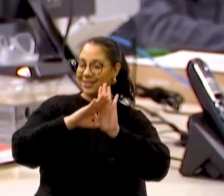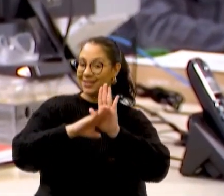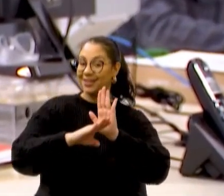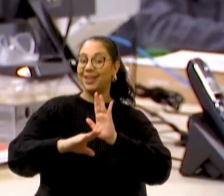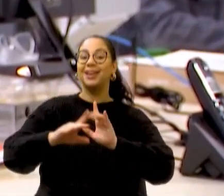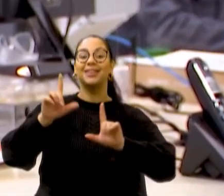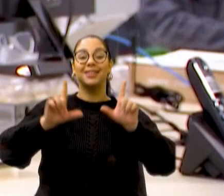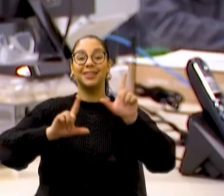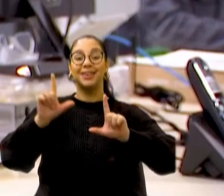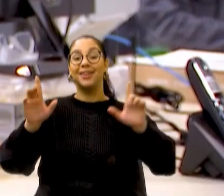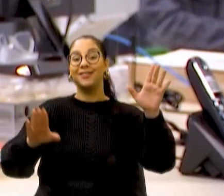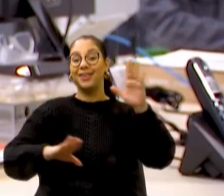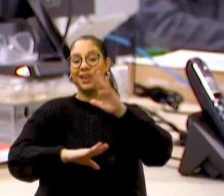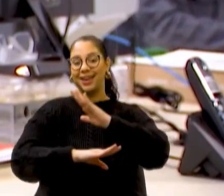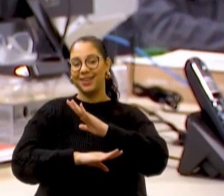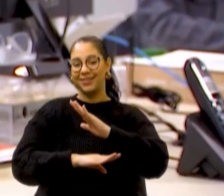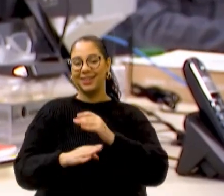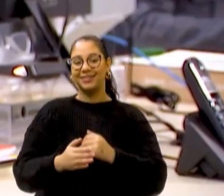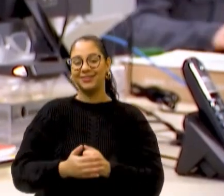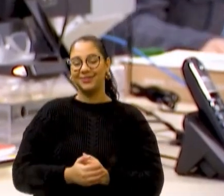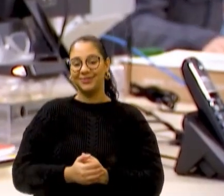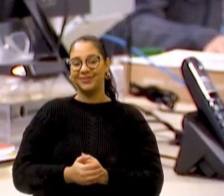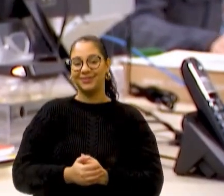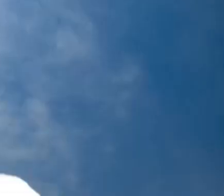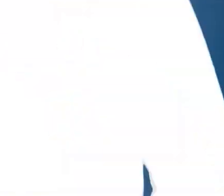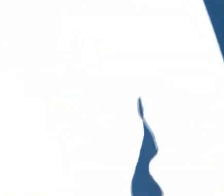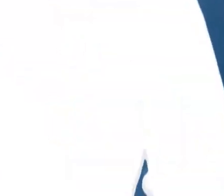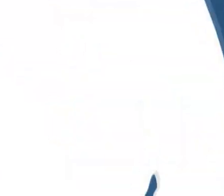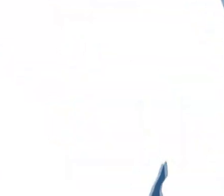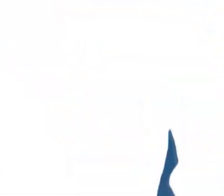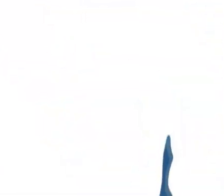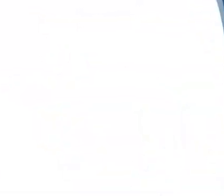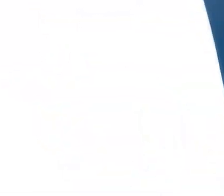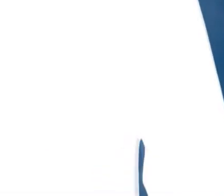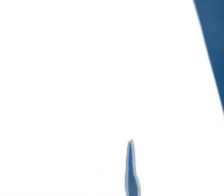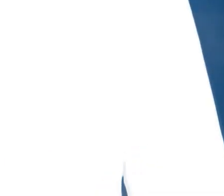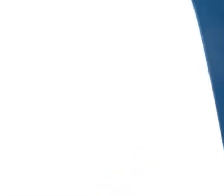ligadinho aqui na TV Câmara Campinas